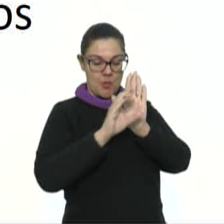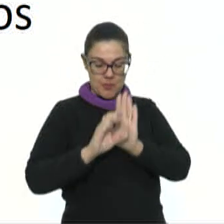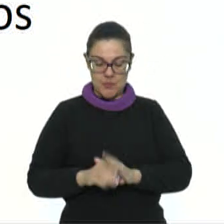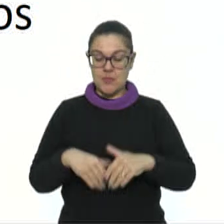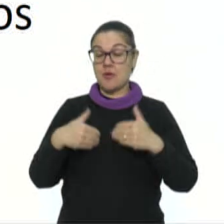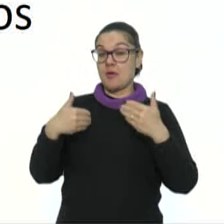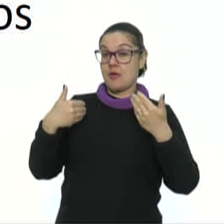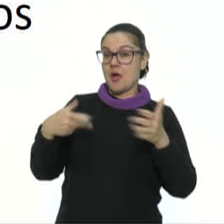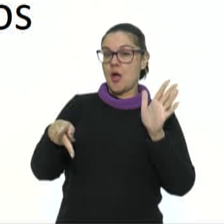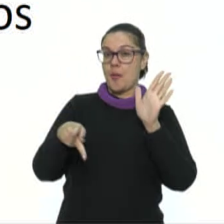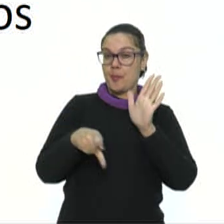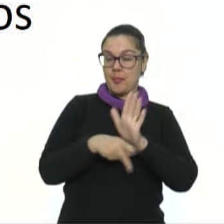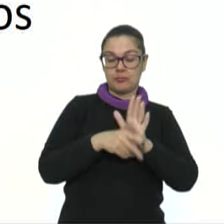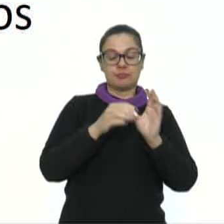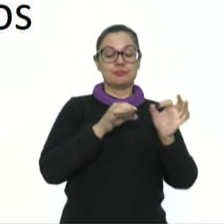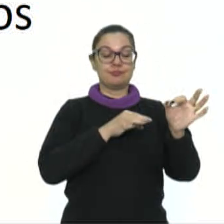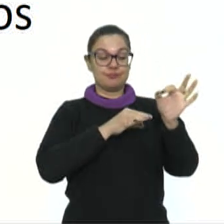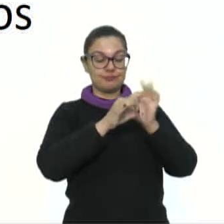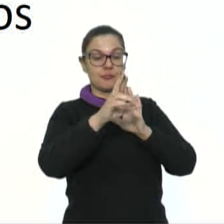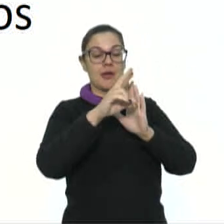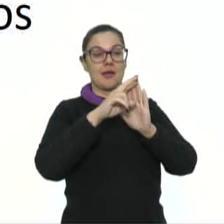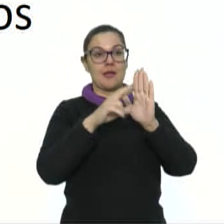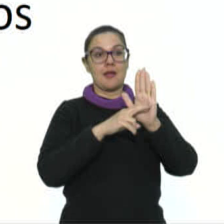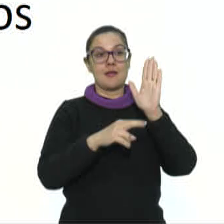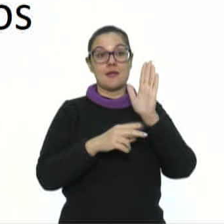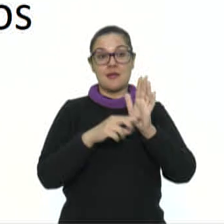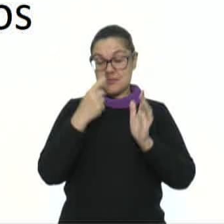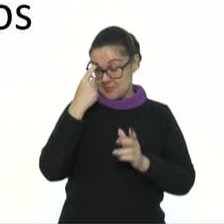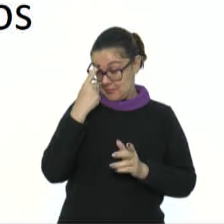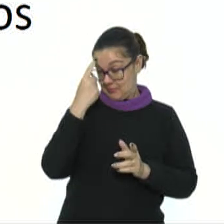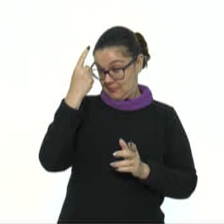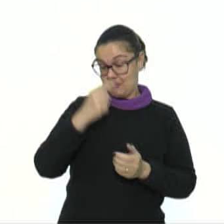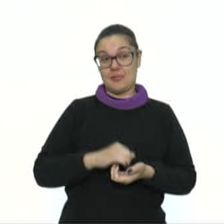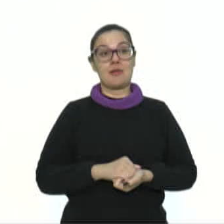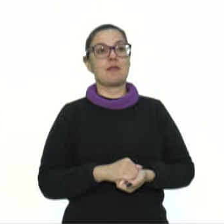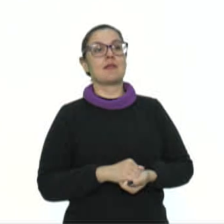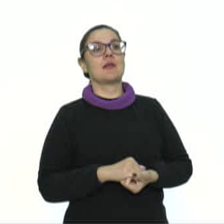são constituídos por regras e ideias